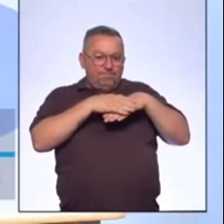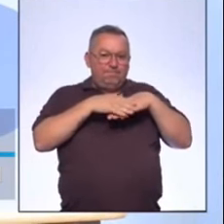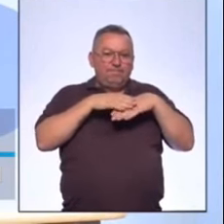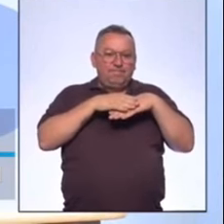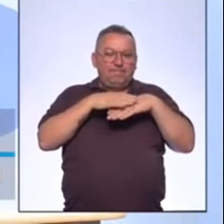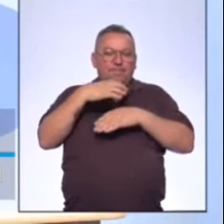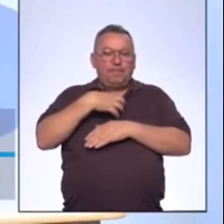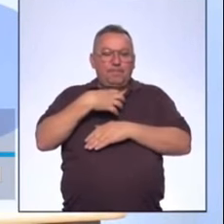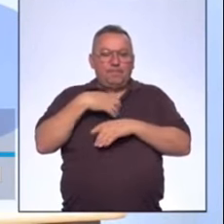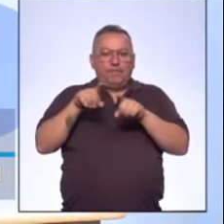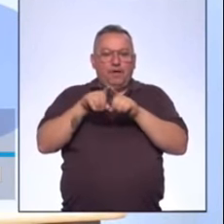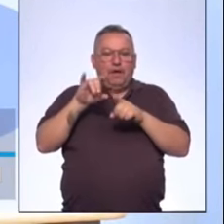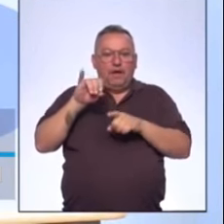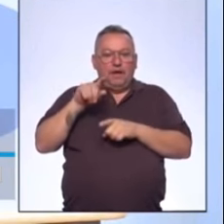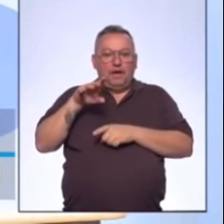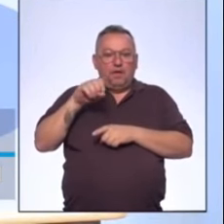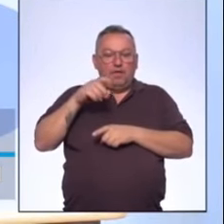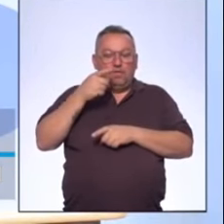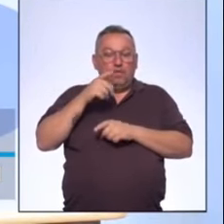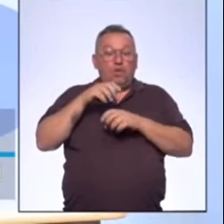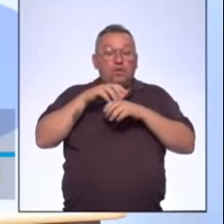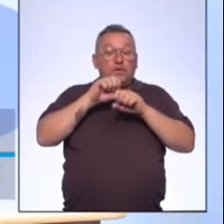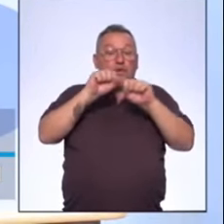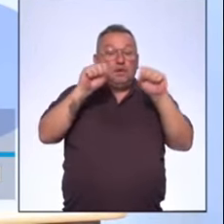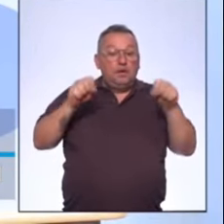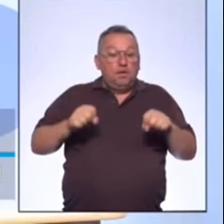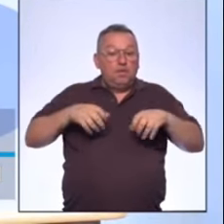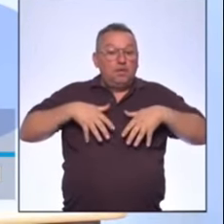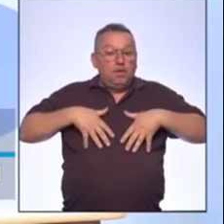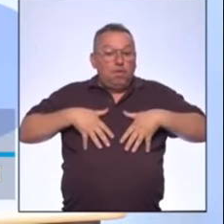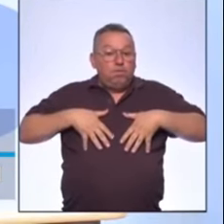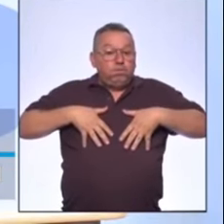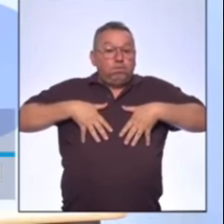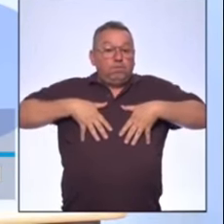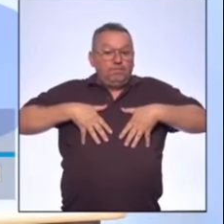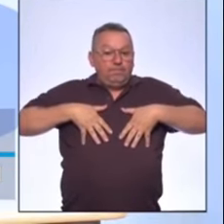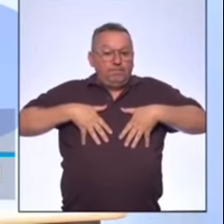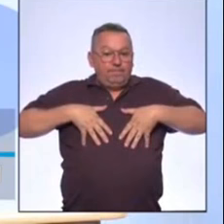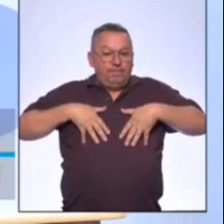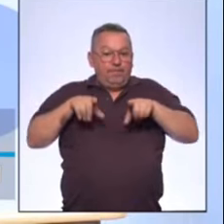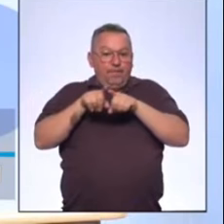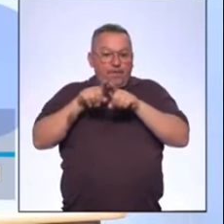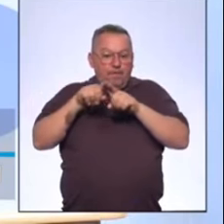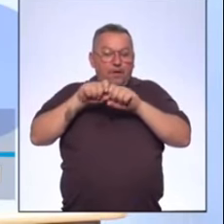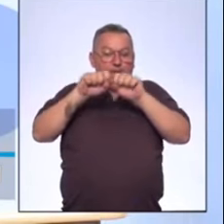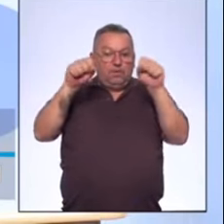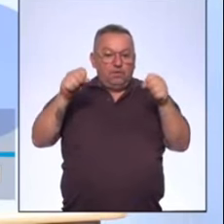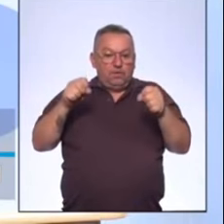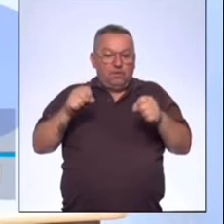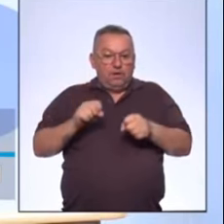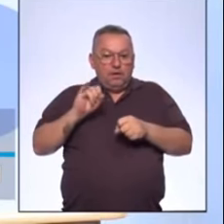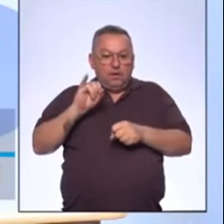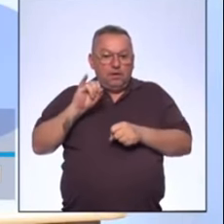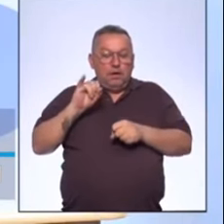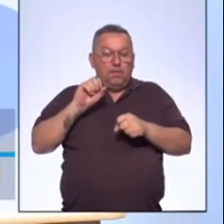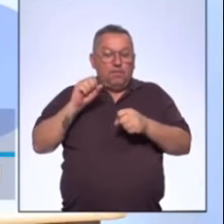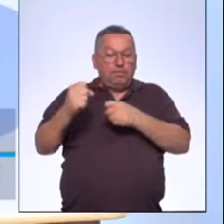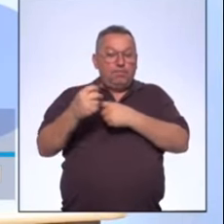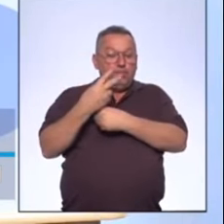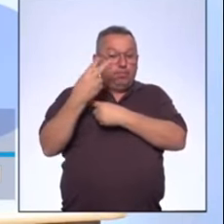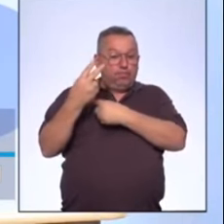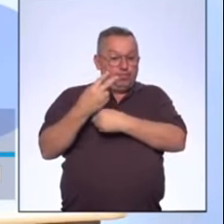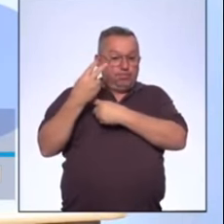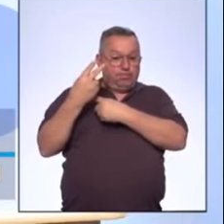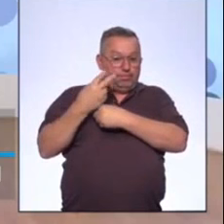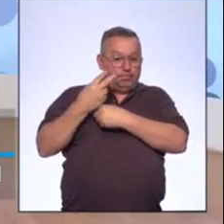caráter geral. O Iago disse pulmonar, sistema pulmonar. Interessante. O Caio falou de um sistema imunológico, certo, professor? Olha,